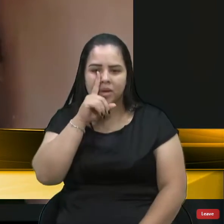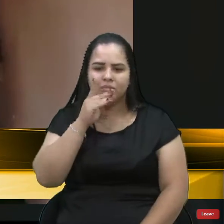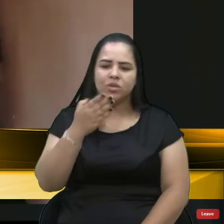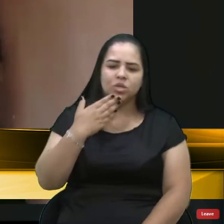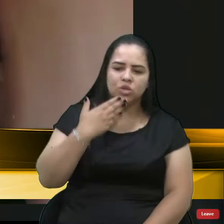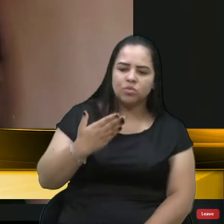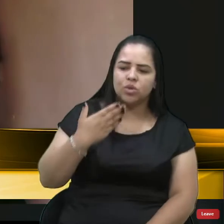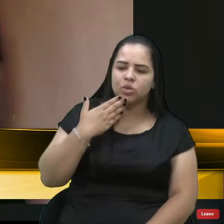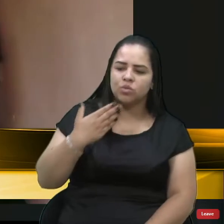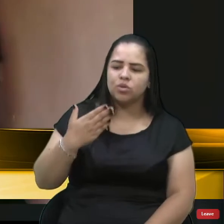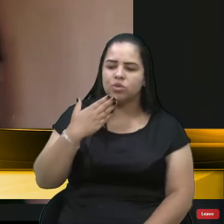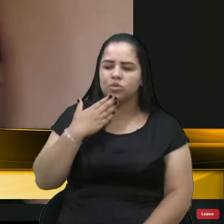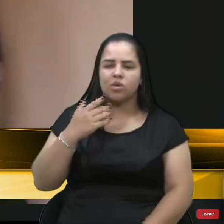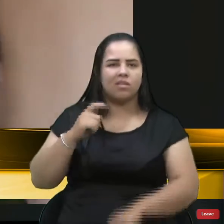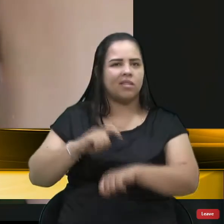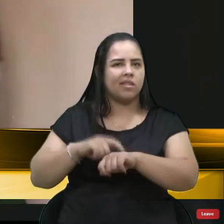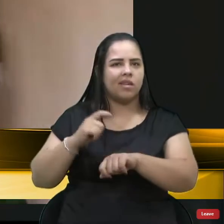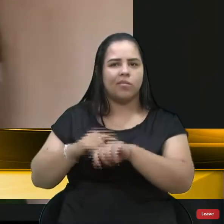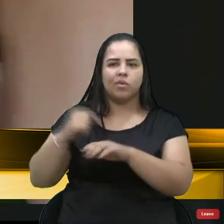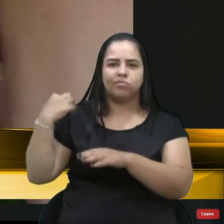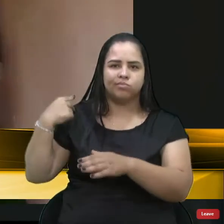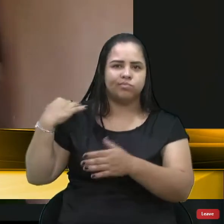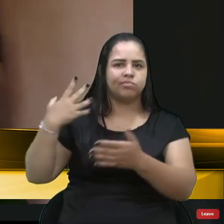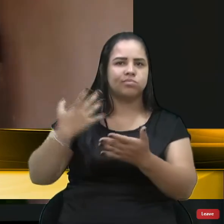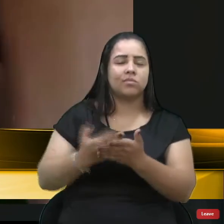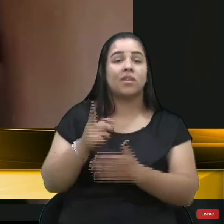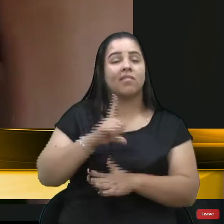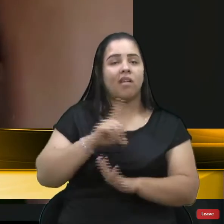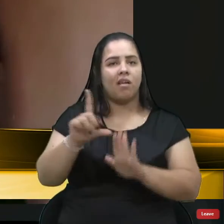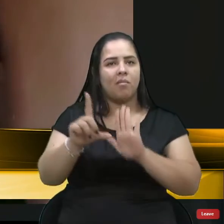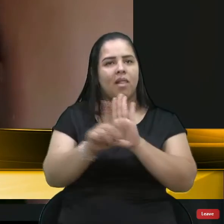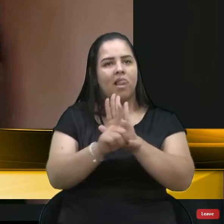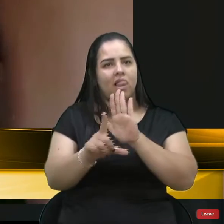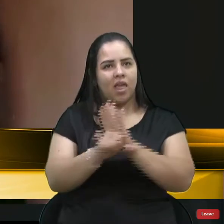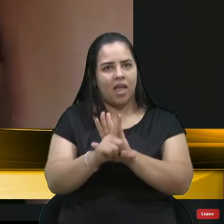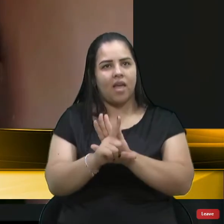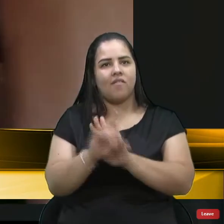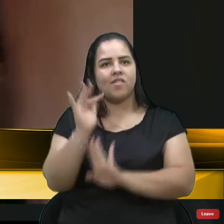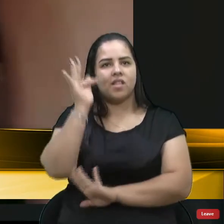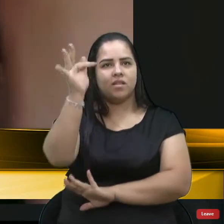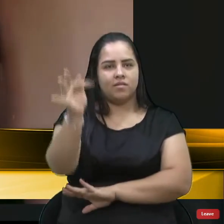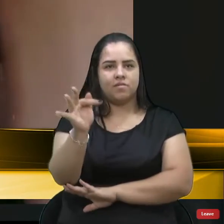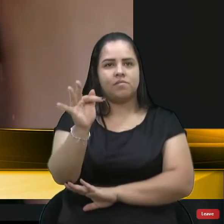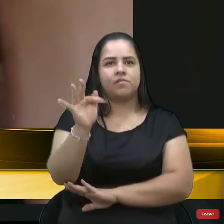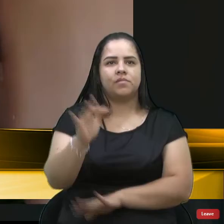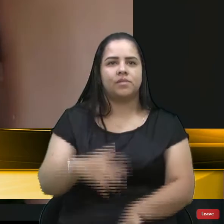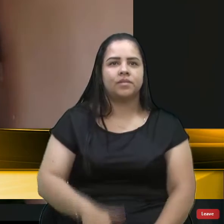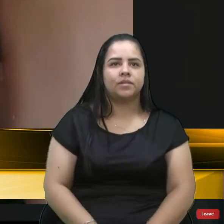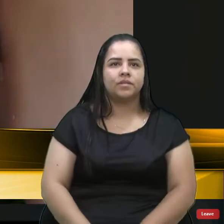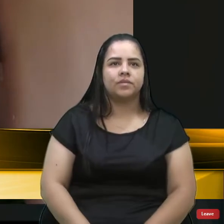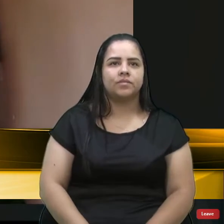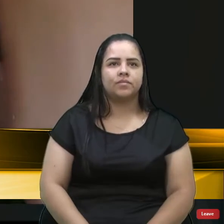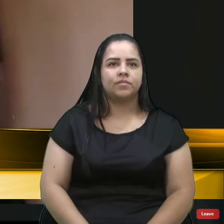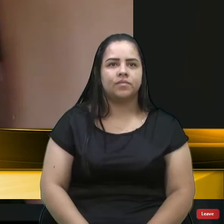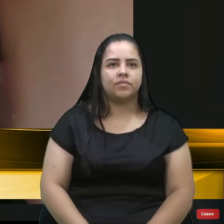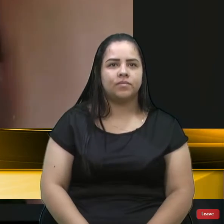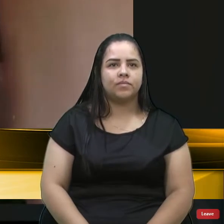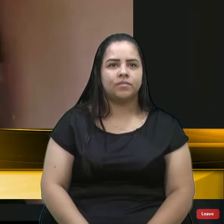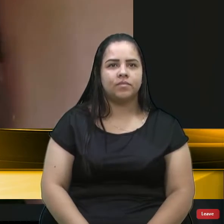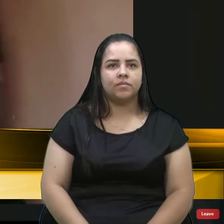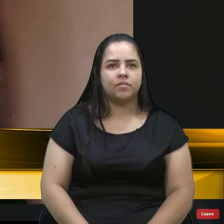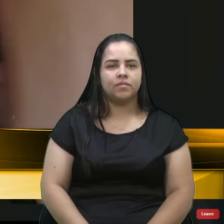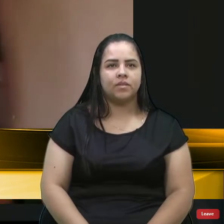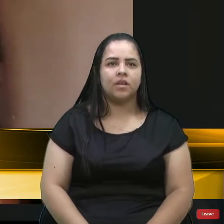reivindicando a longo prazo. Já existe legislação federal neste sentido também. Uma parte, vereadora.